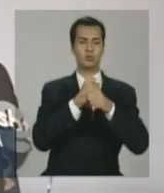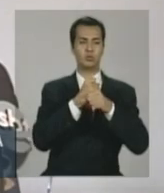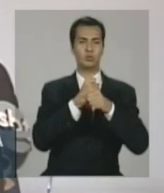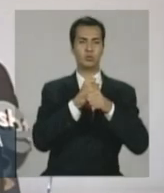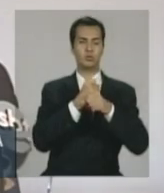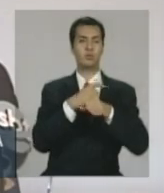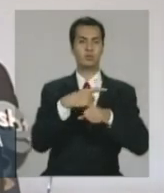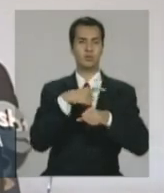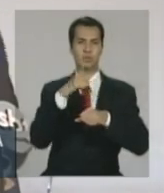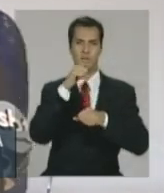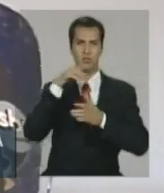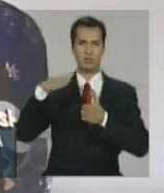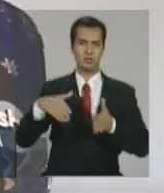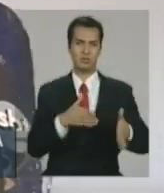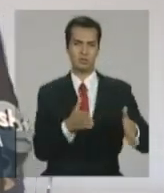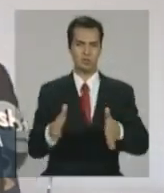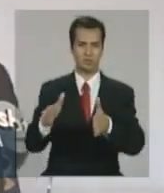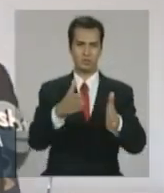aquela hidrovia.